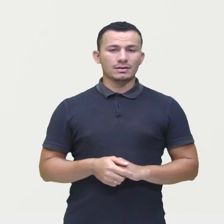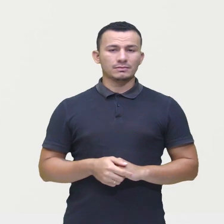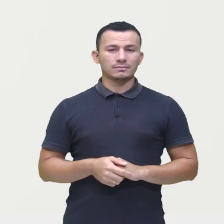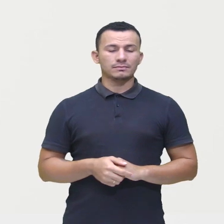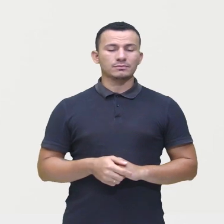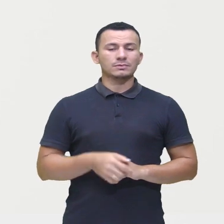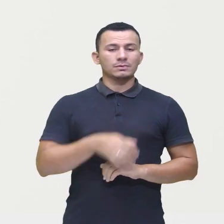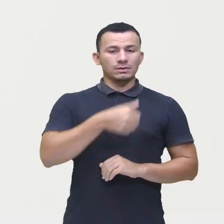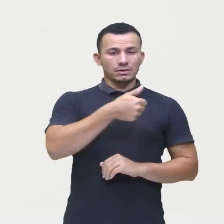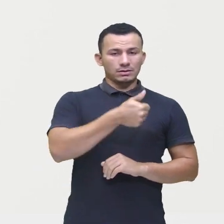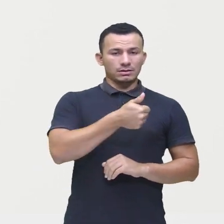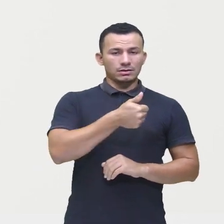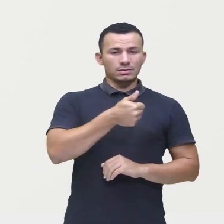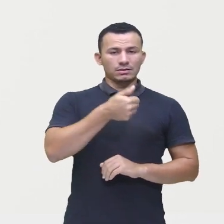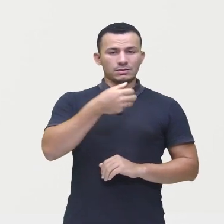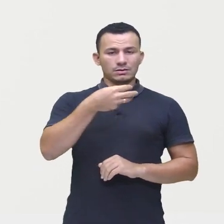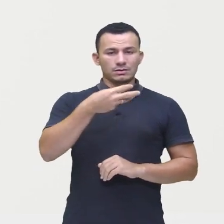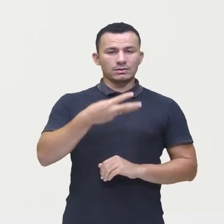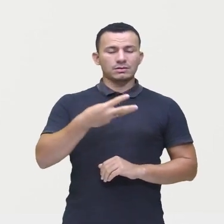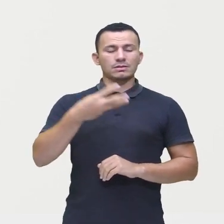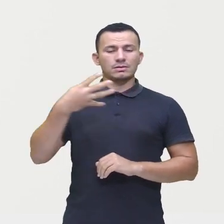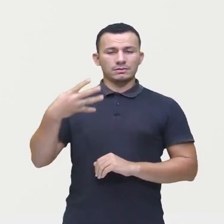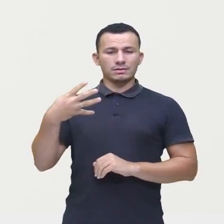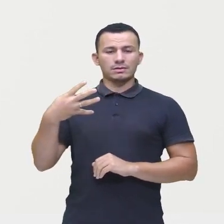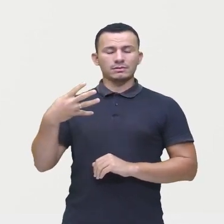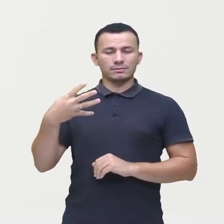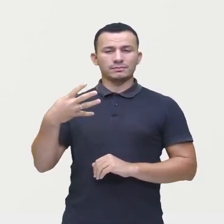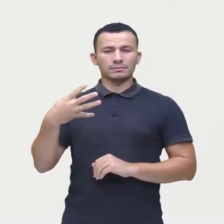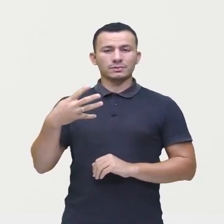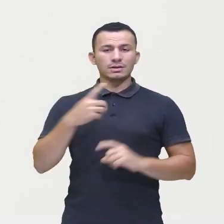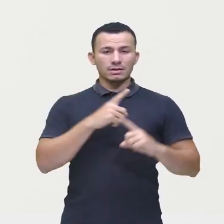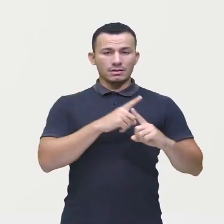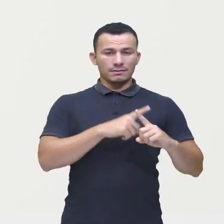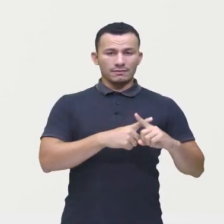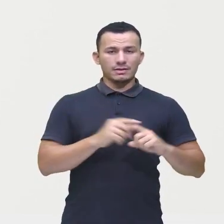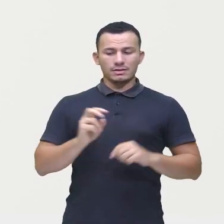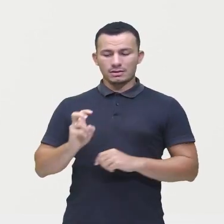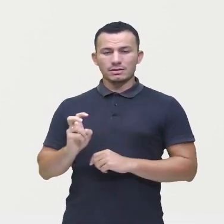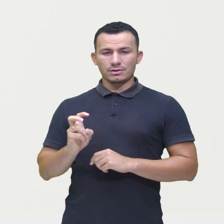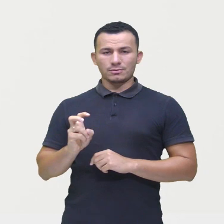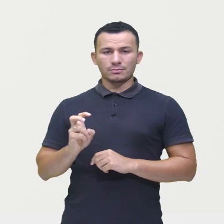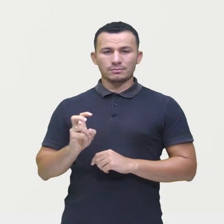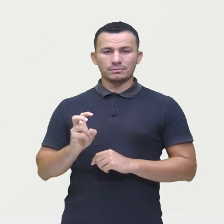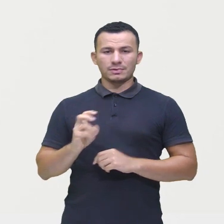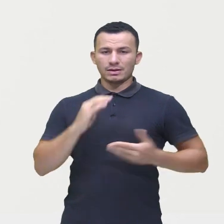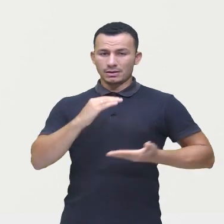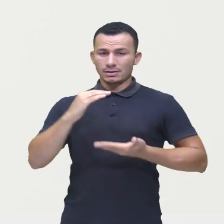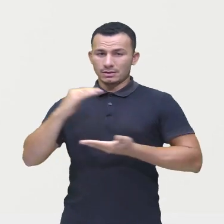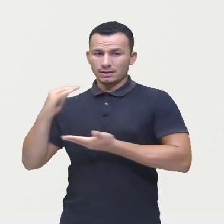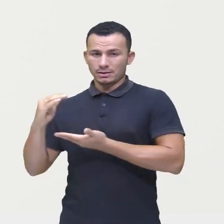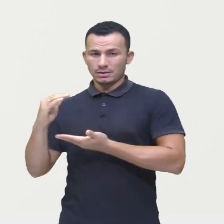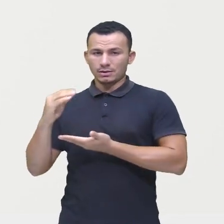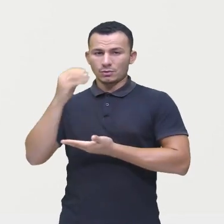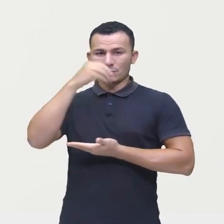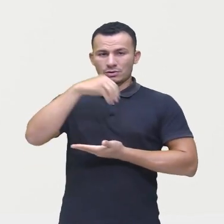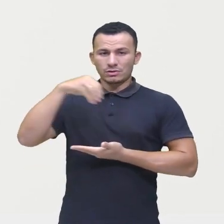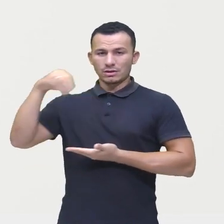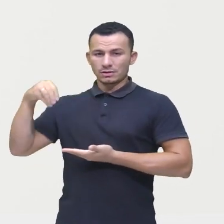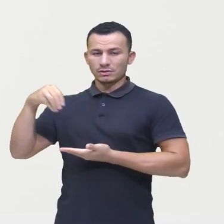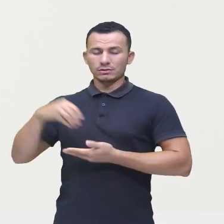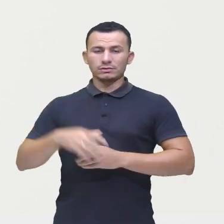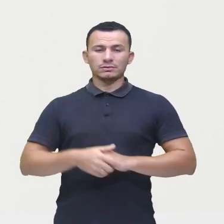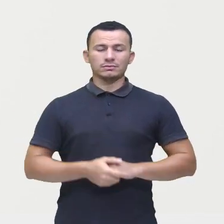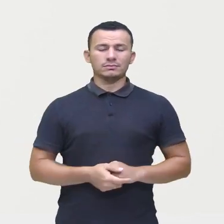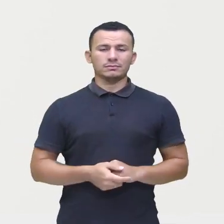134 vezes 5, que é quanto tem em cada pacote. Tudo bem? Então, vamos lá.